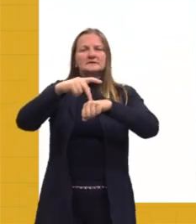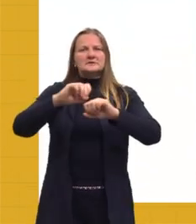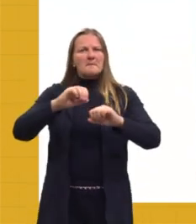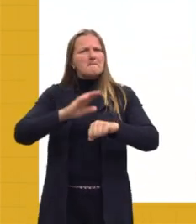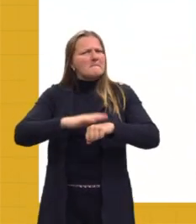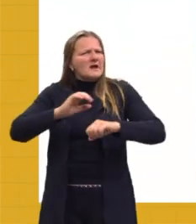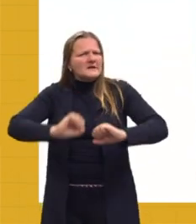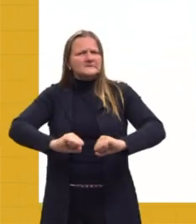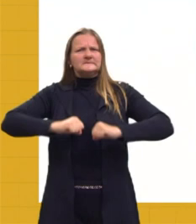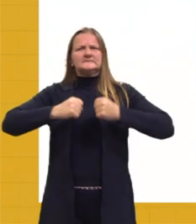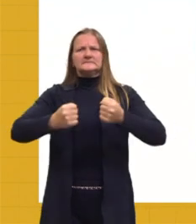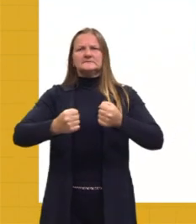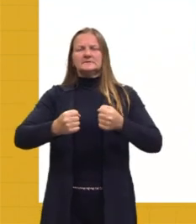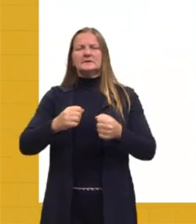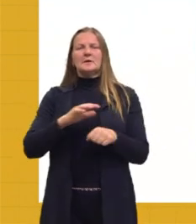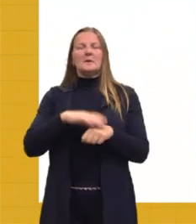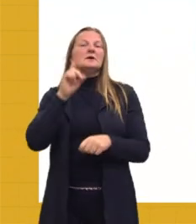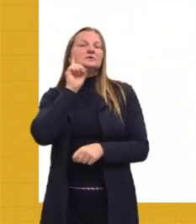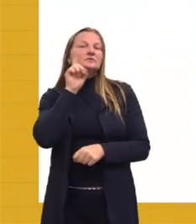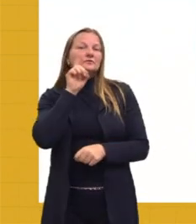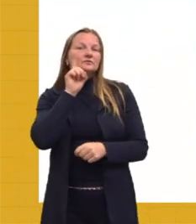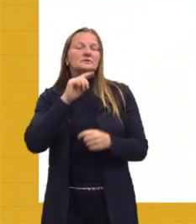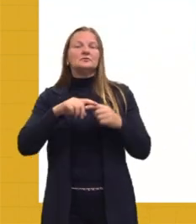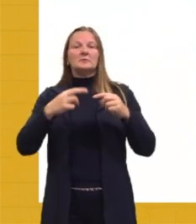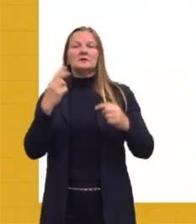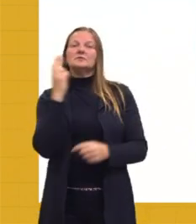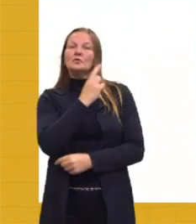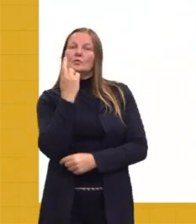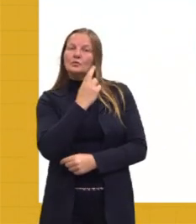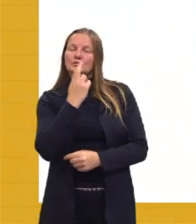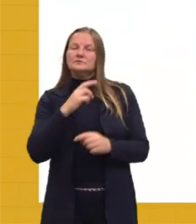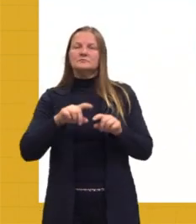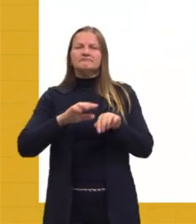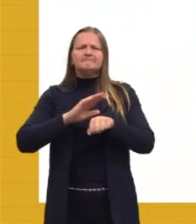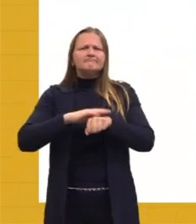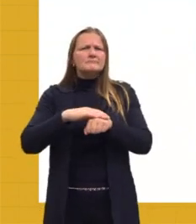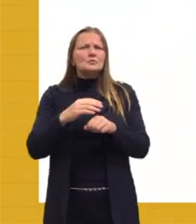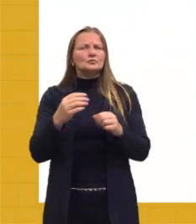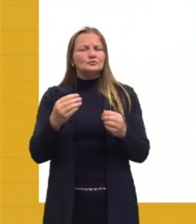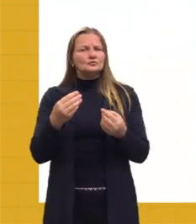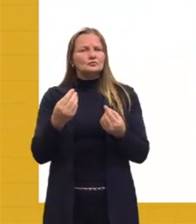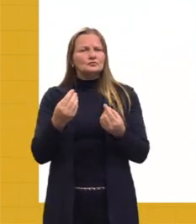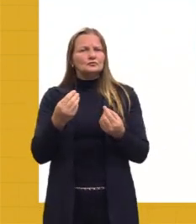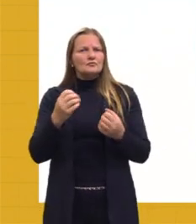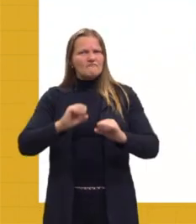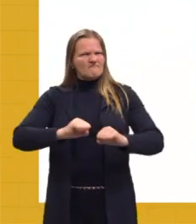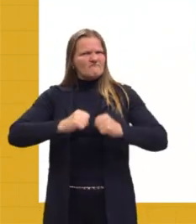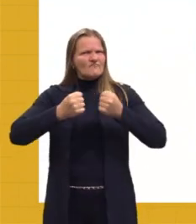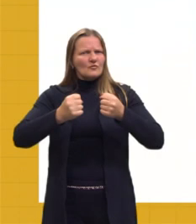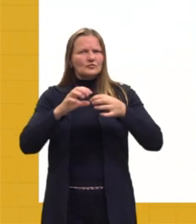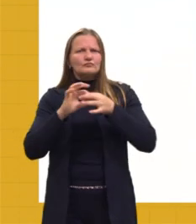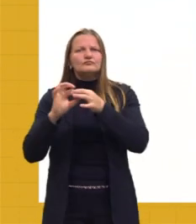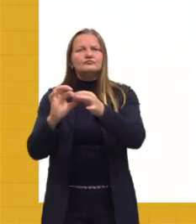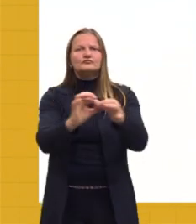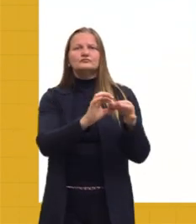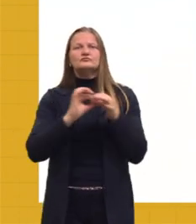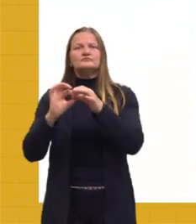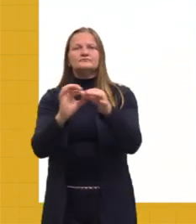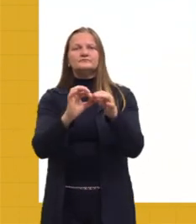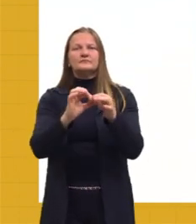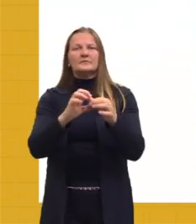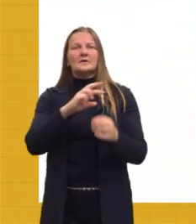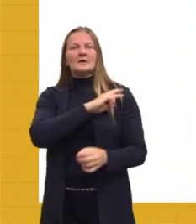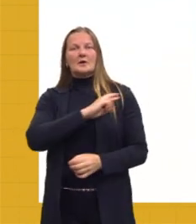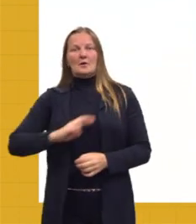mais fortalecidos principalmente os Estados Unidos EA Rússia tá que daí ela já forma a sua união das repúblicas